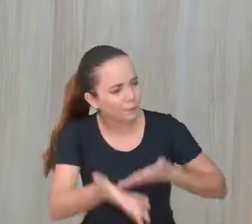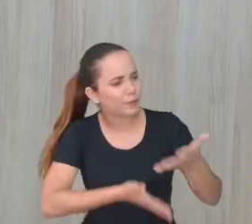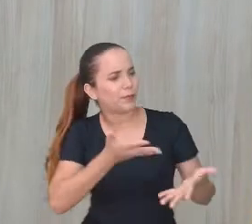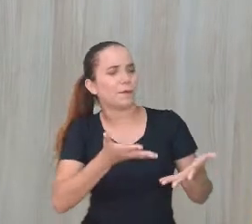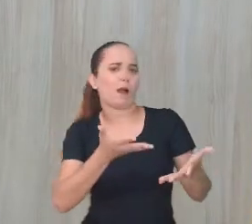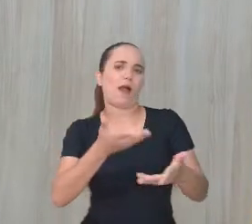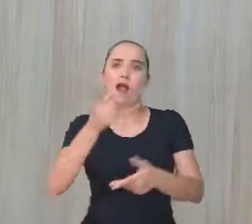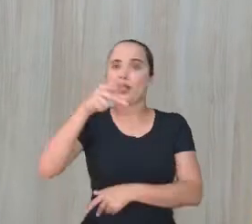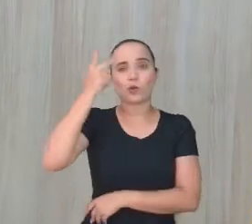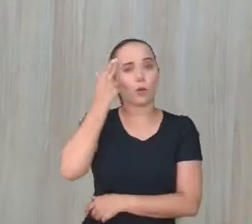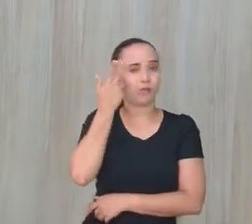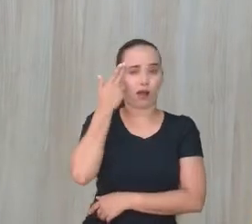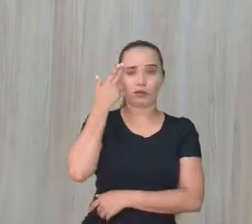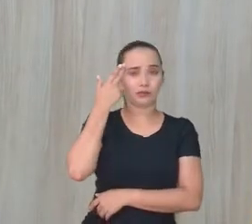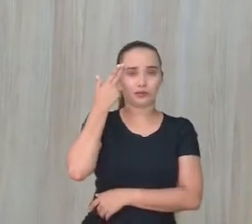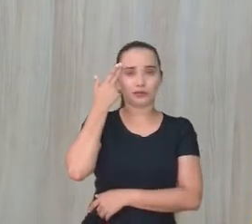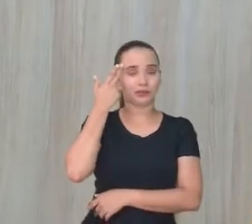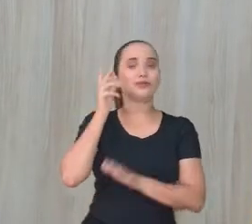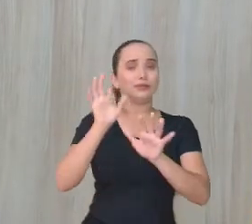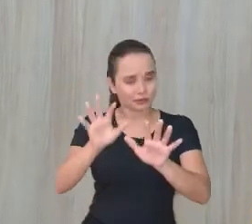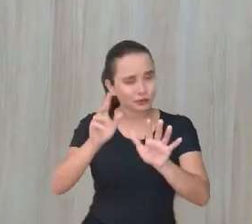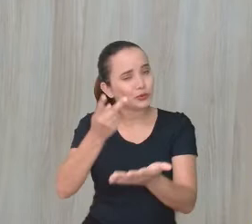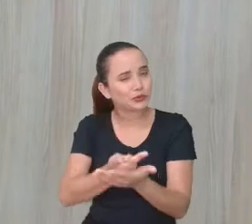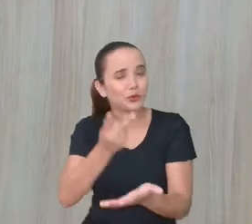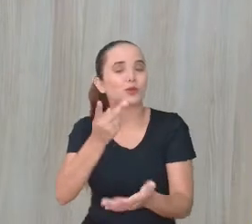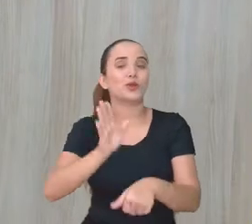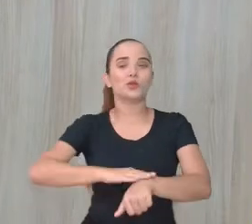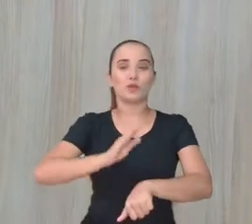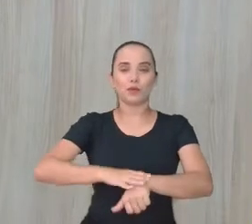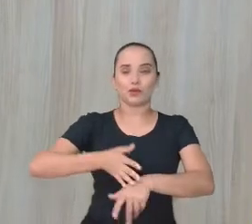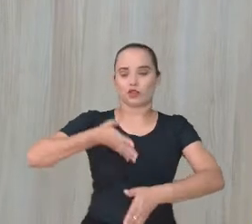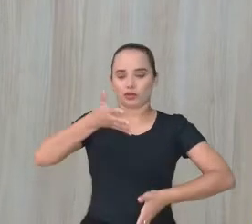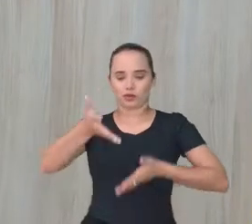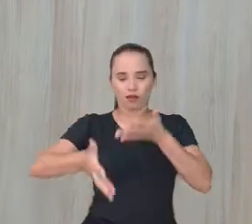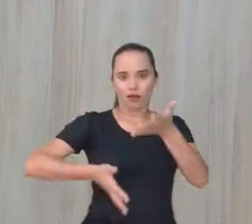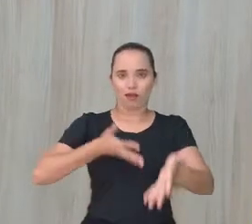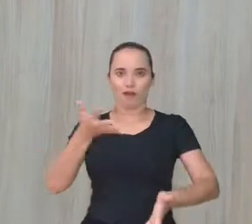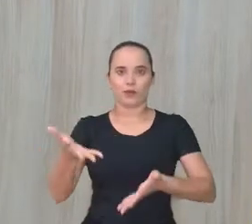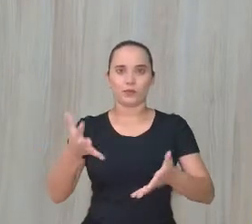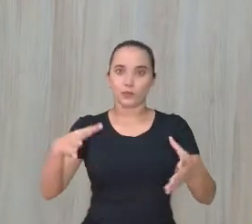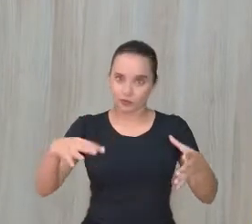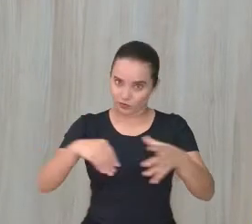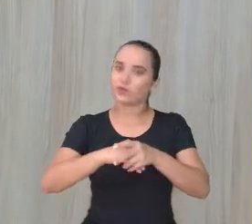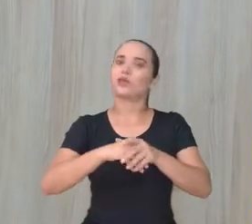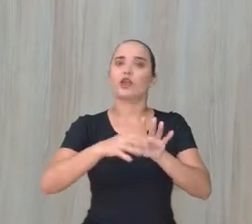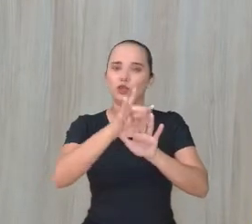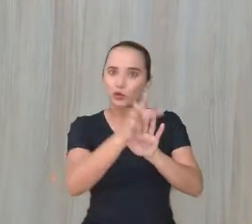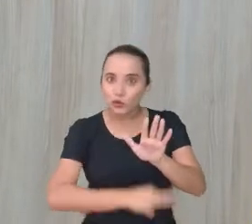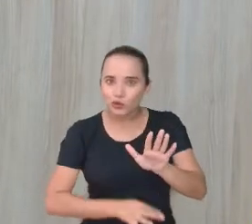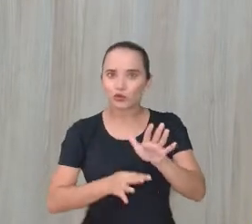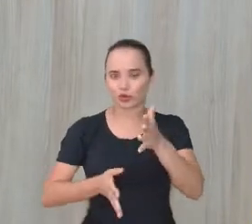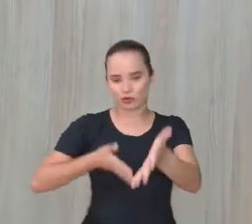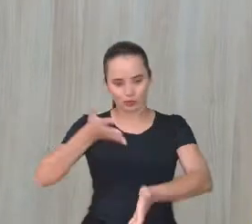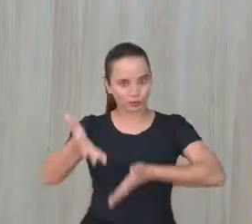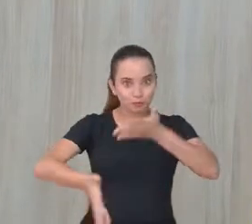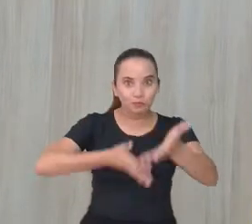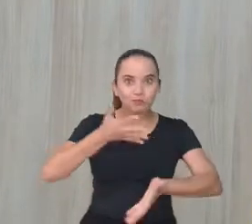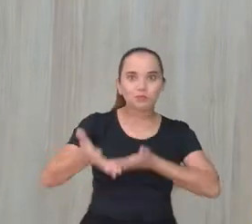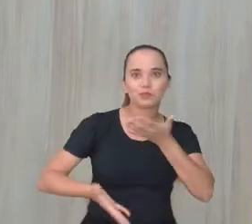palavra. Normal, isso acontece quando falamos nos textos orais. No texto